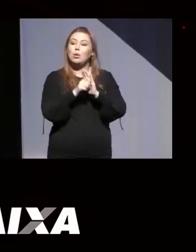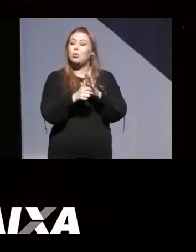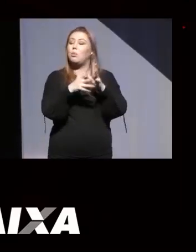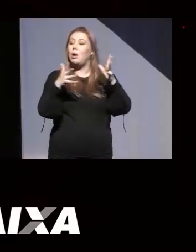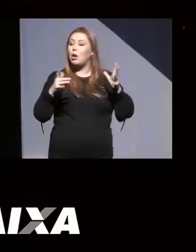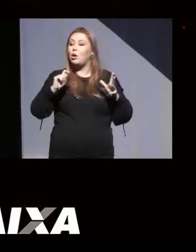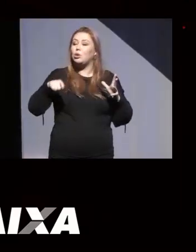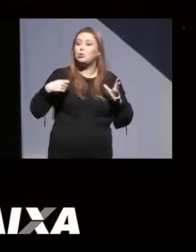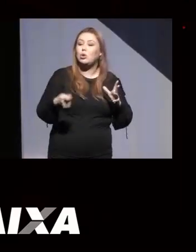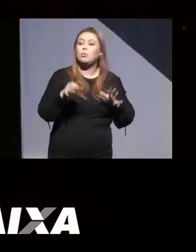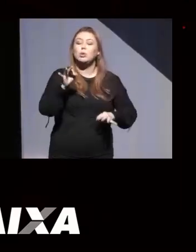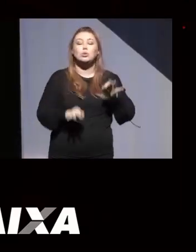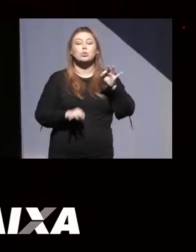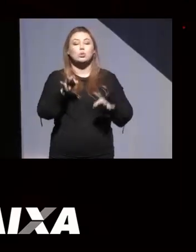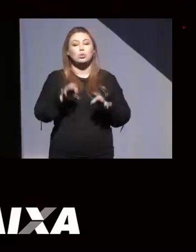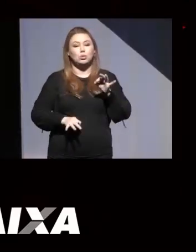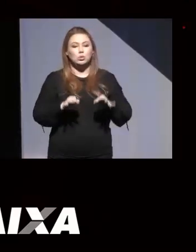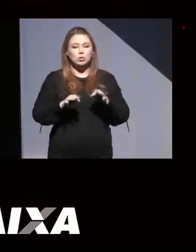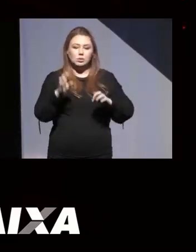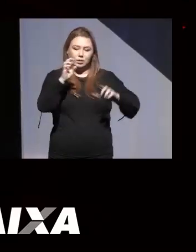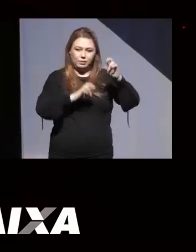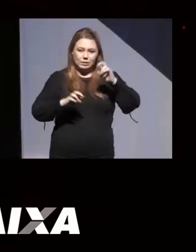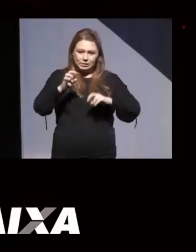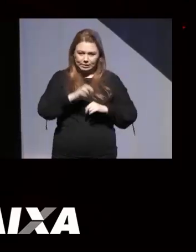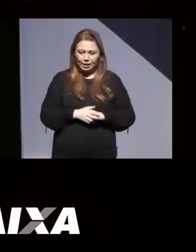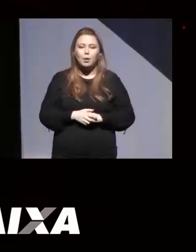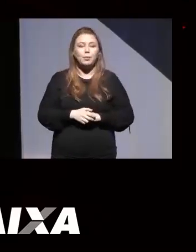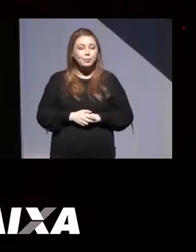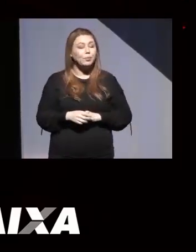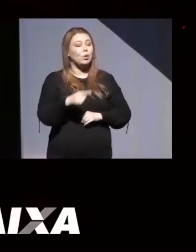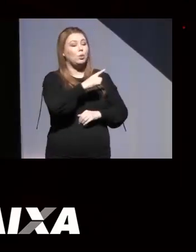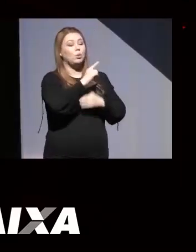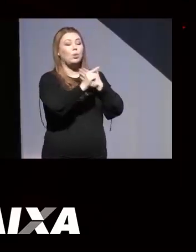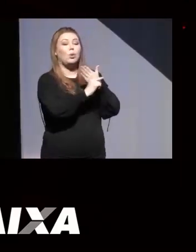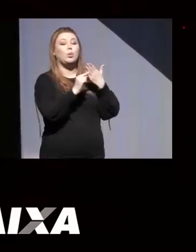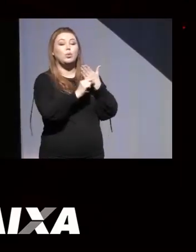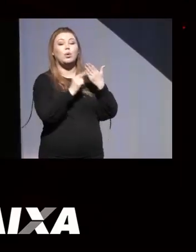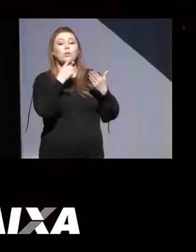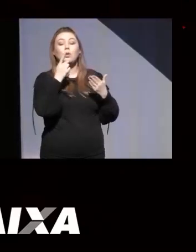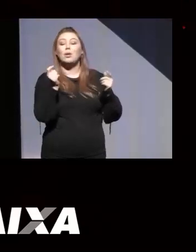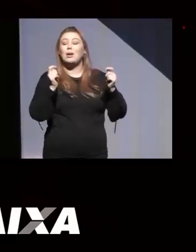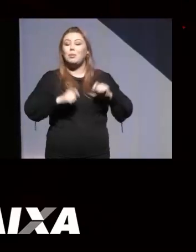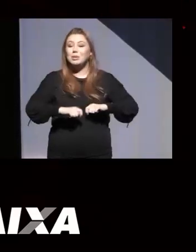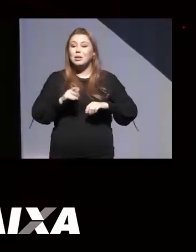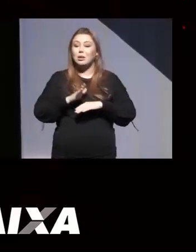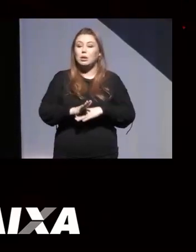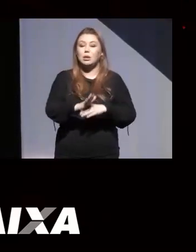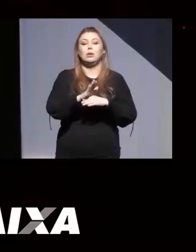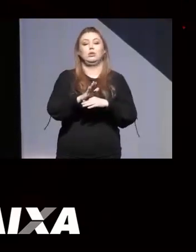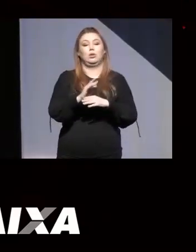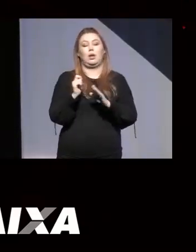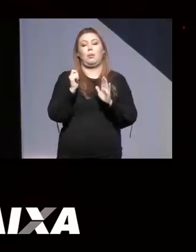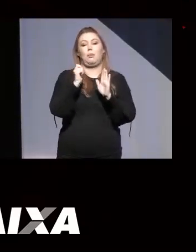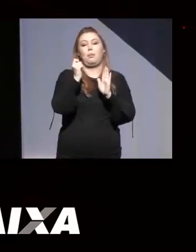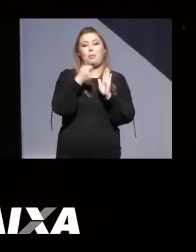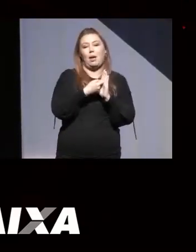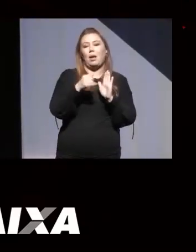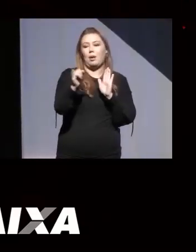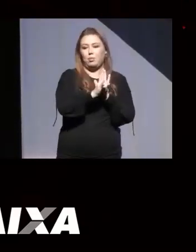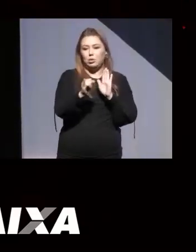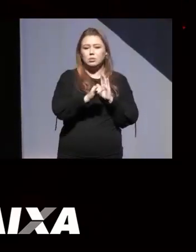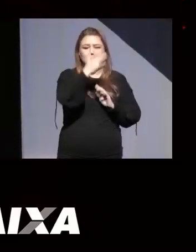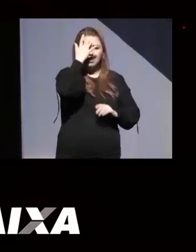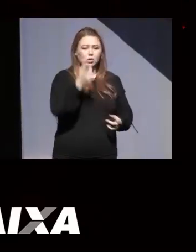de justiça fiscal. Esse autor diz o seguinte, capacidade contributiva nada mais é do que quem tem mais